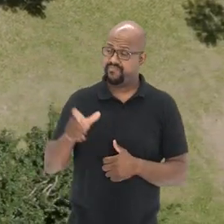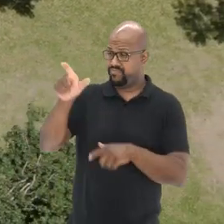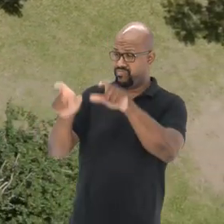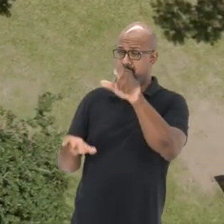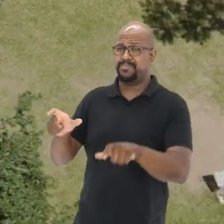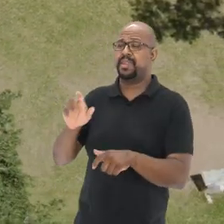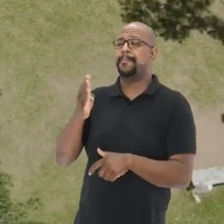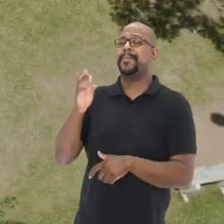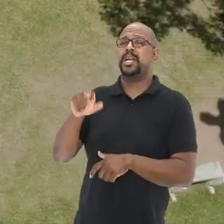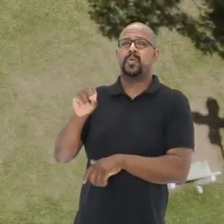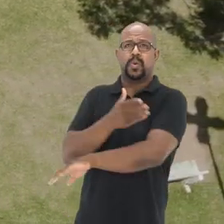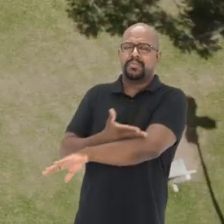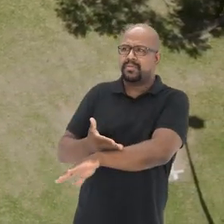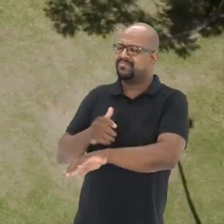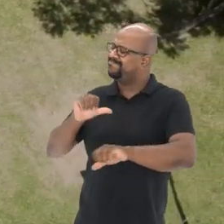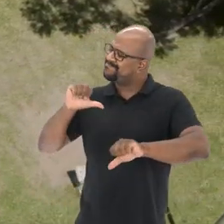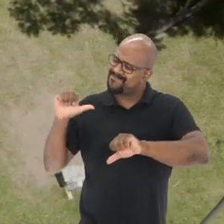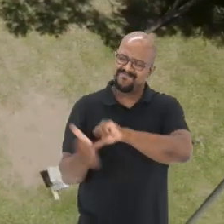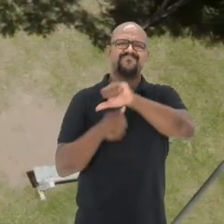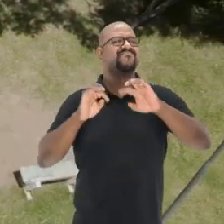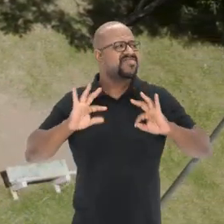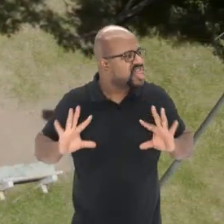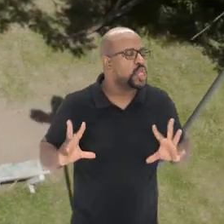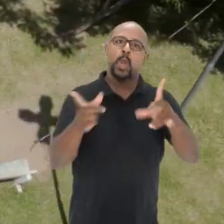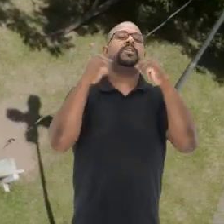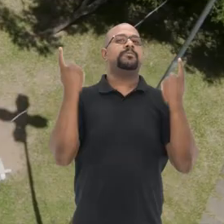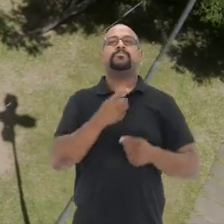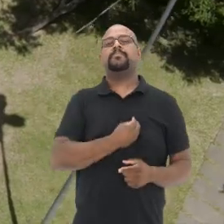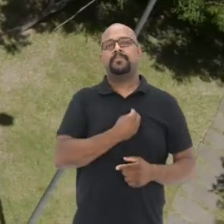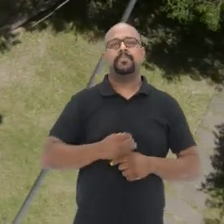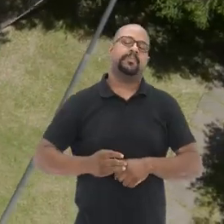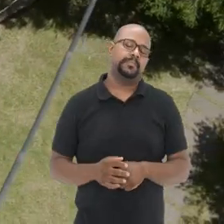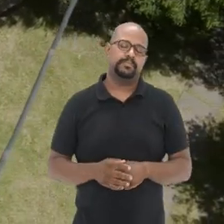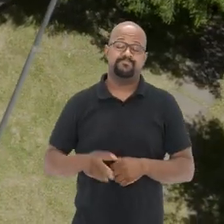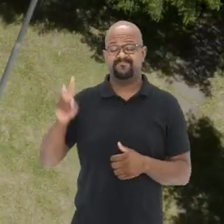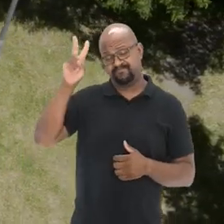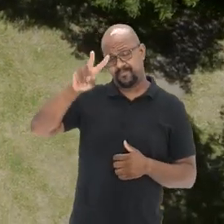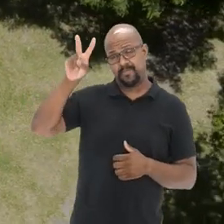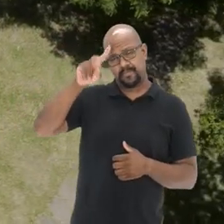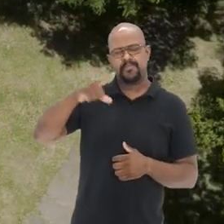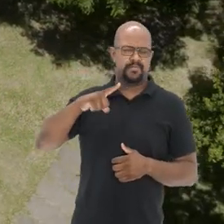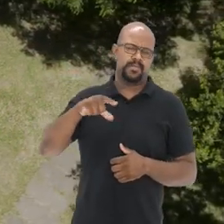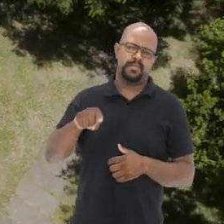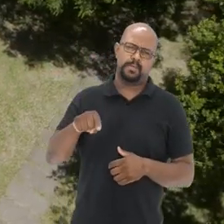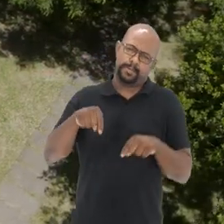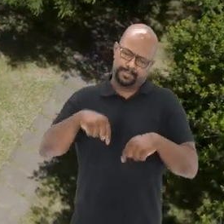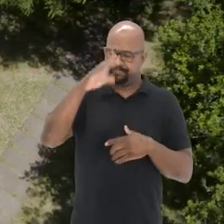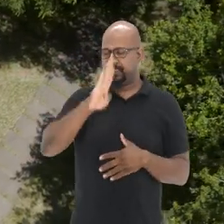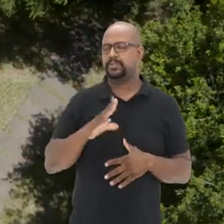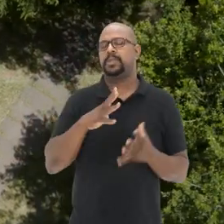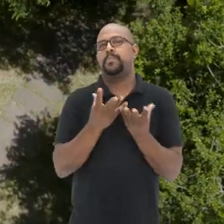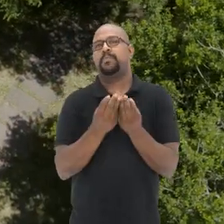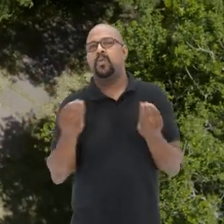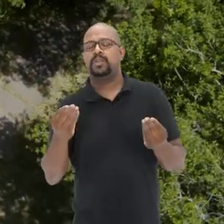O homem branco transformou tudo que existia até então. A história tem, como a gente sabe, que aqui